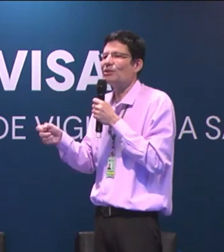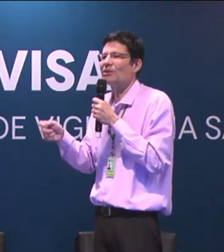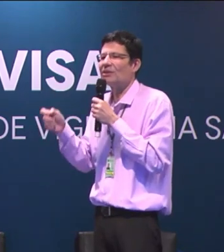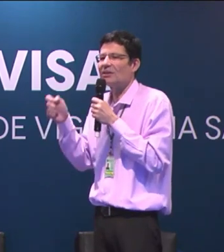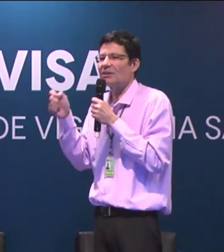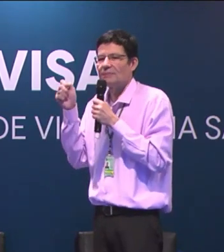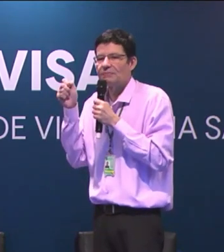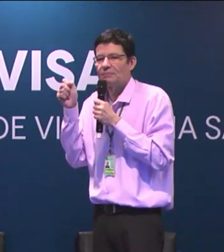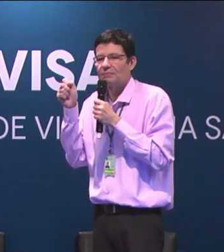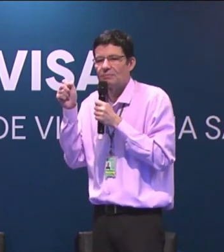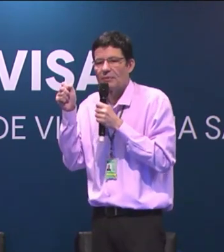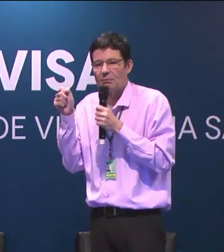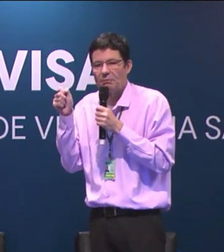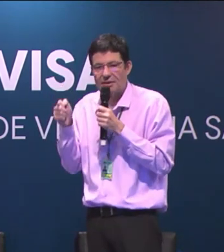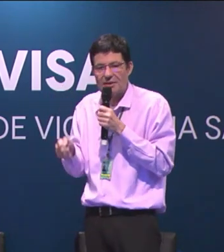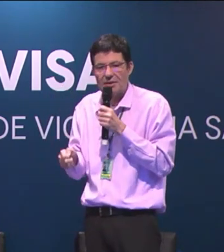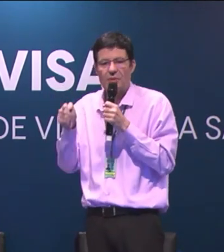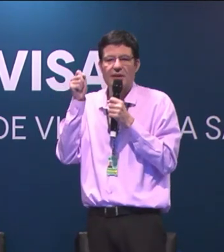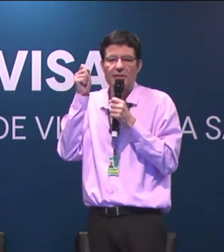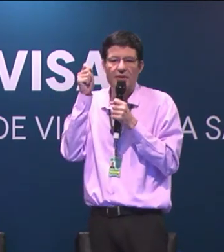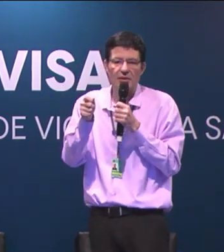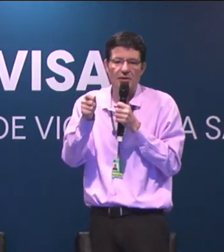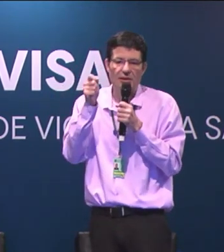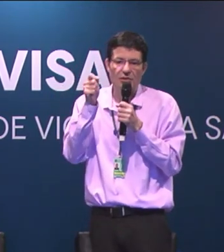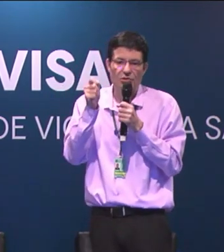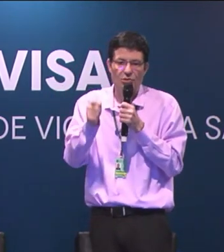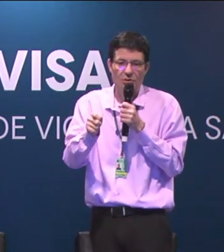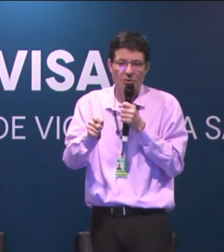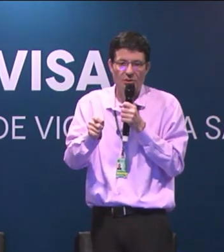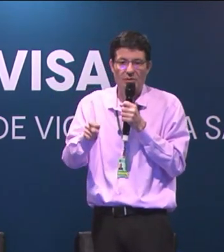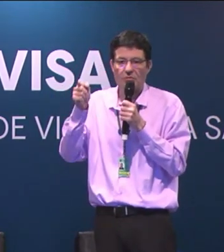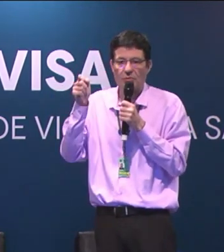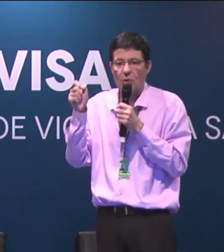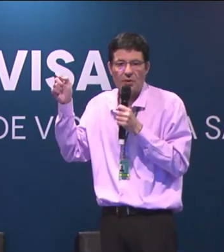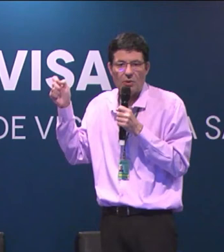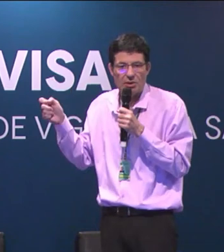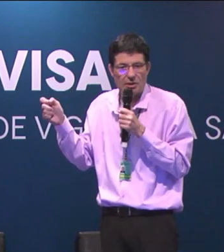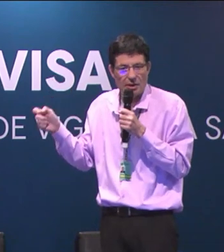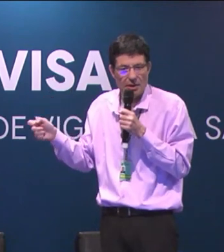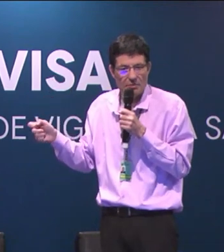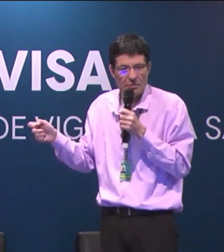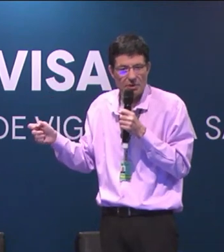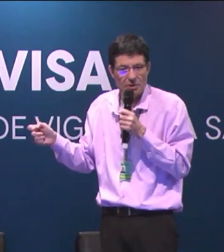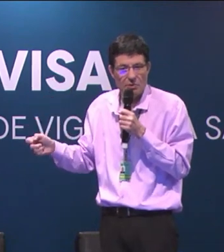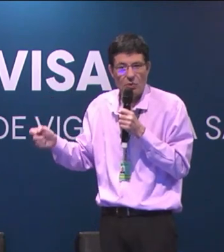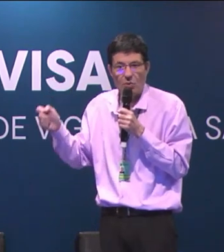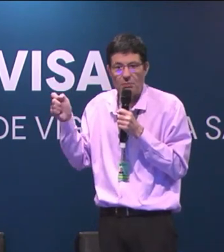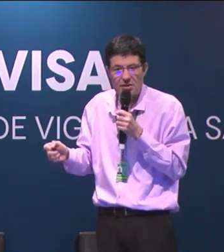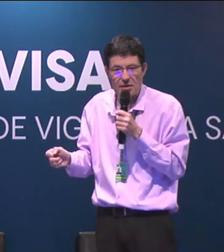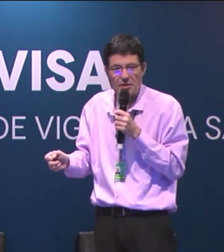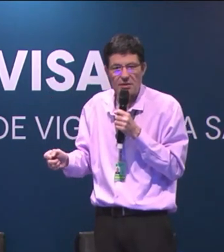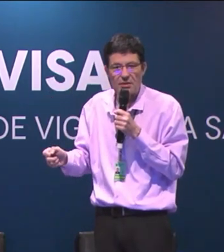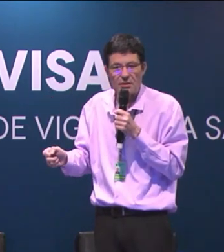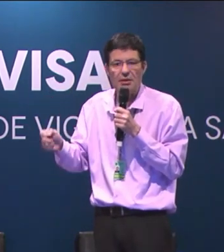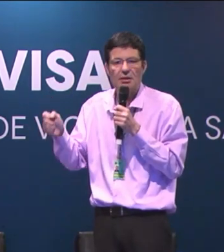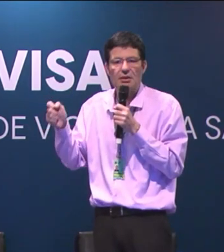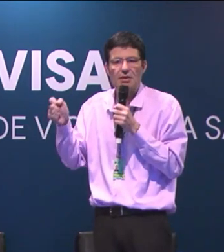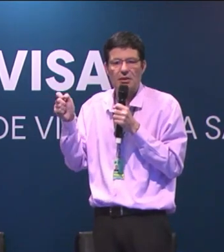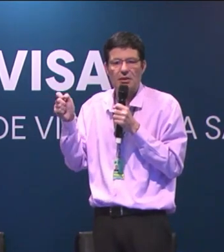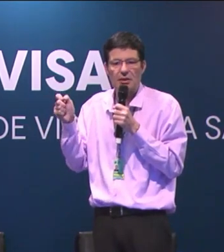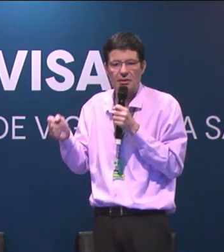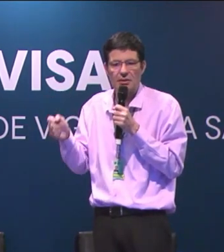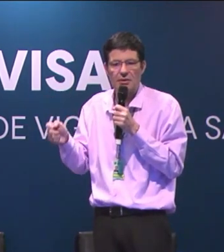Todas... que participam e têm grandes ações. Contem com a GGTAB como parceira nesse